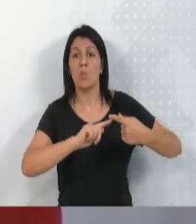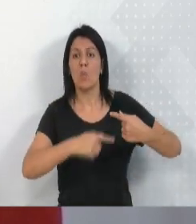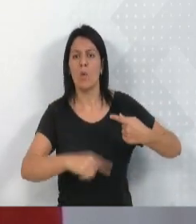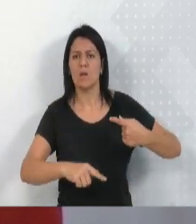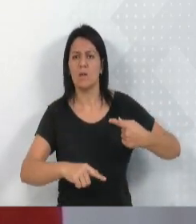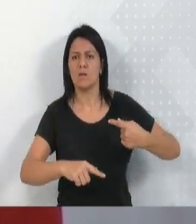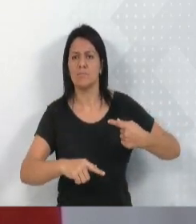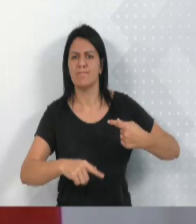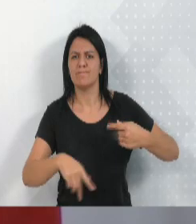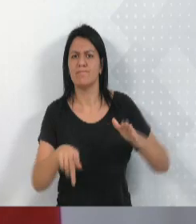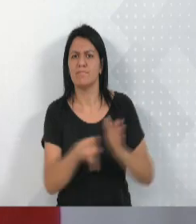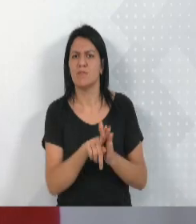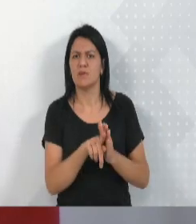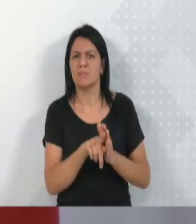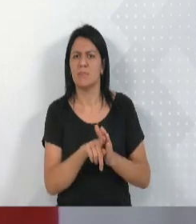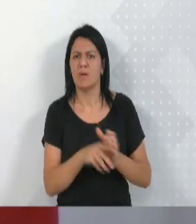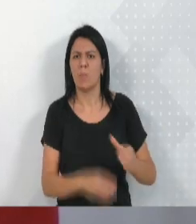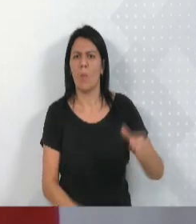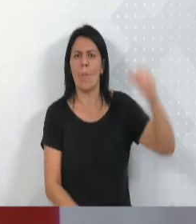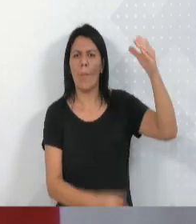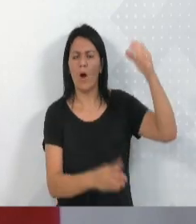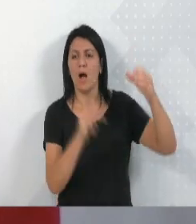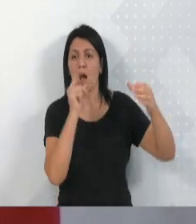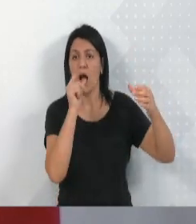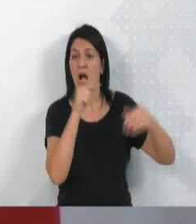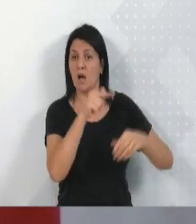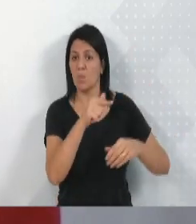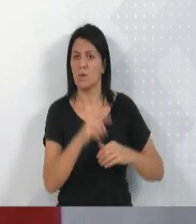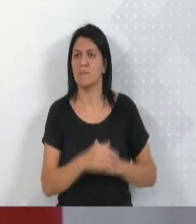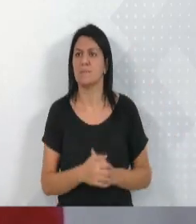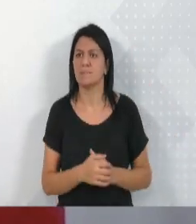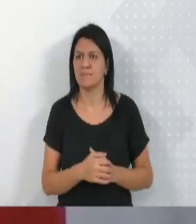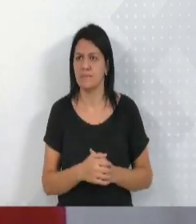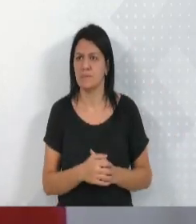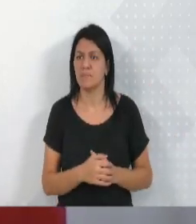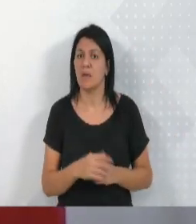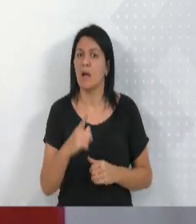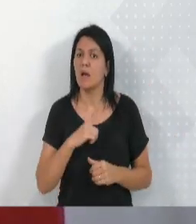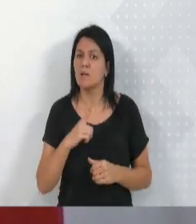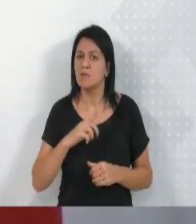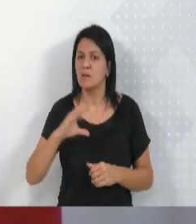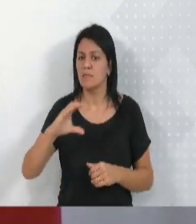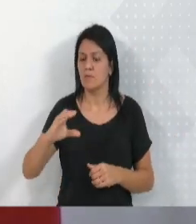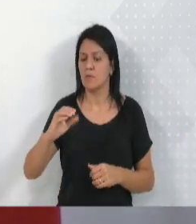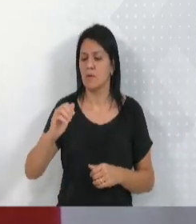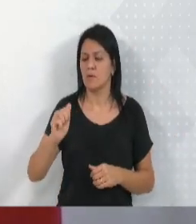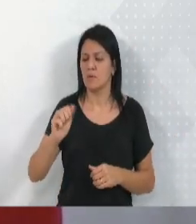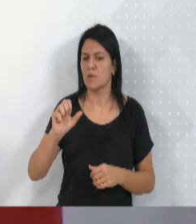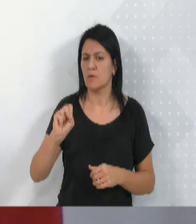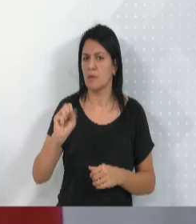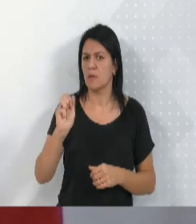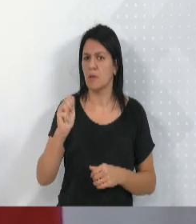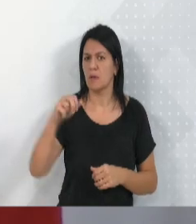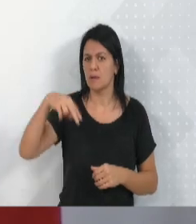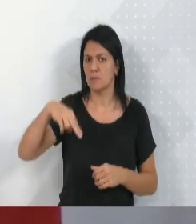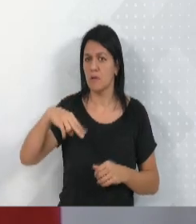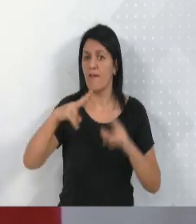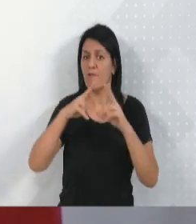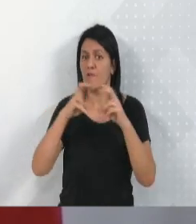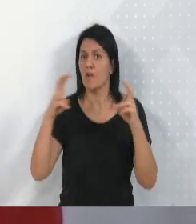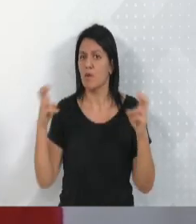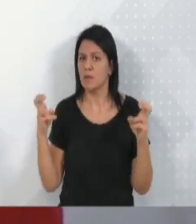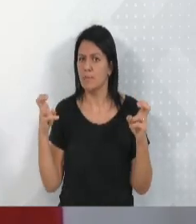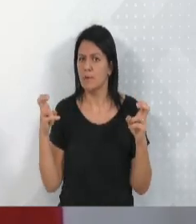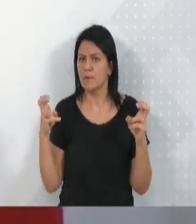infraestrutura dos nossos reservatórios de água. A gente teve casos relacionados a Kazan, recentes, em Florianópolis, em que a